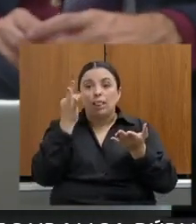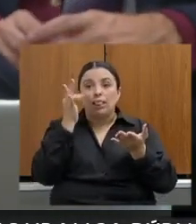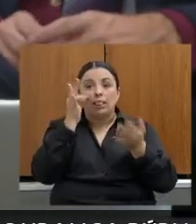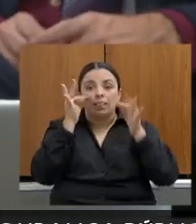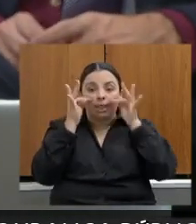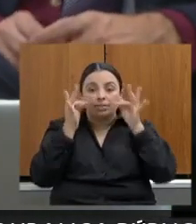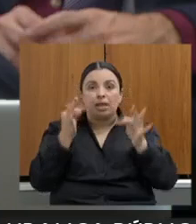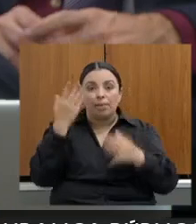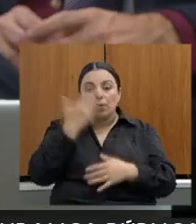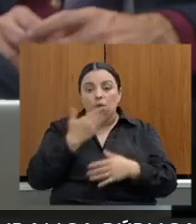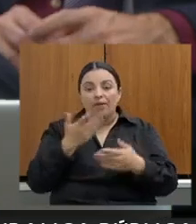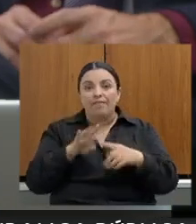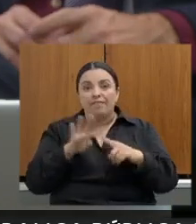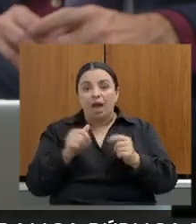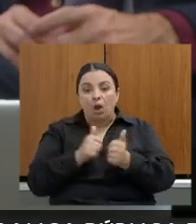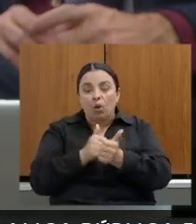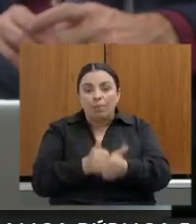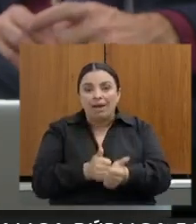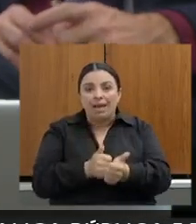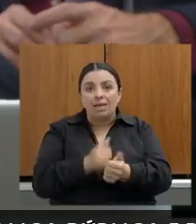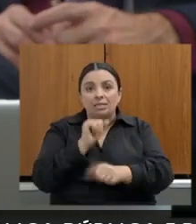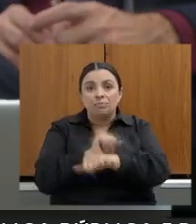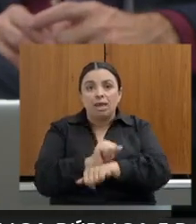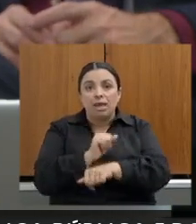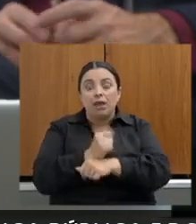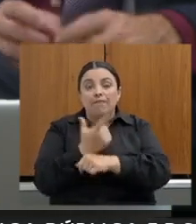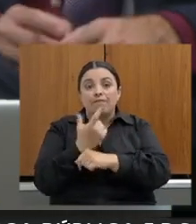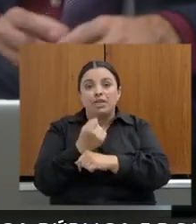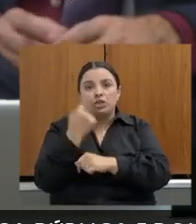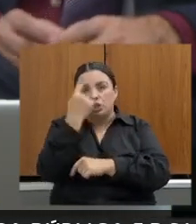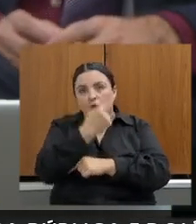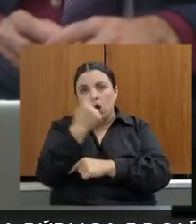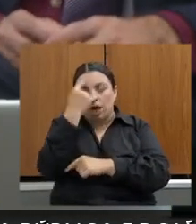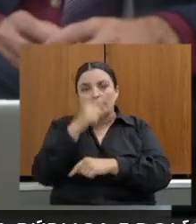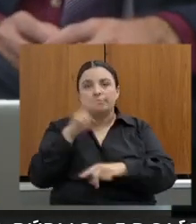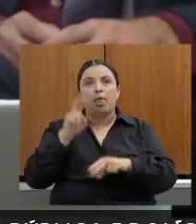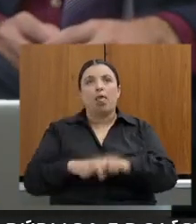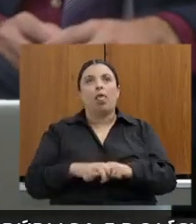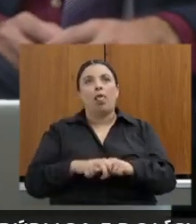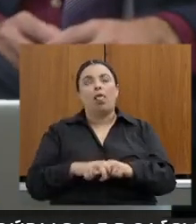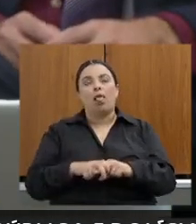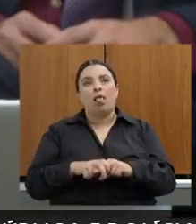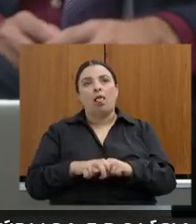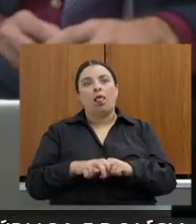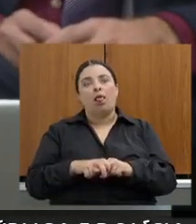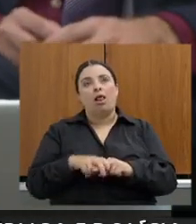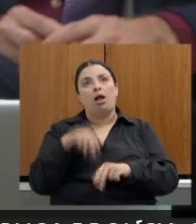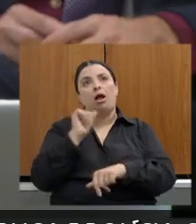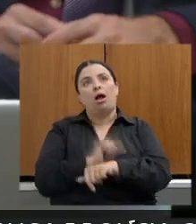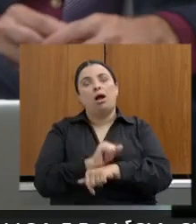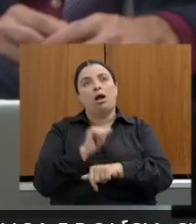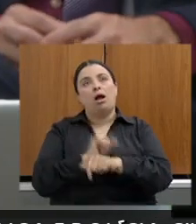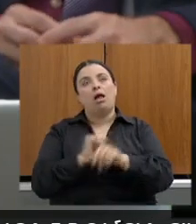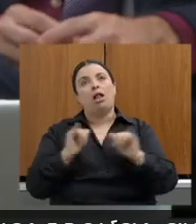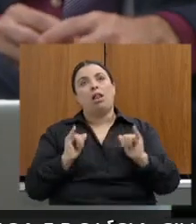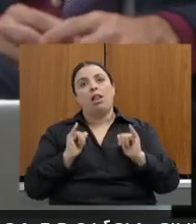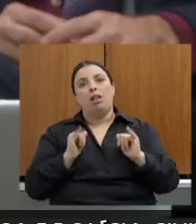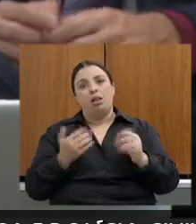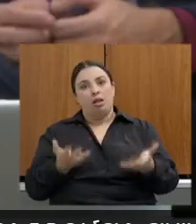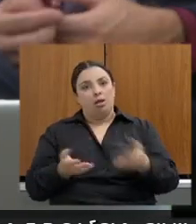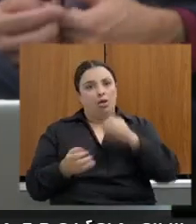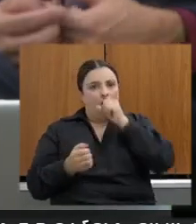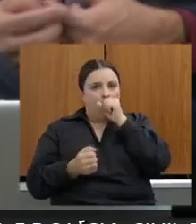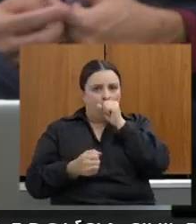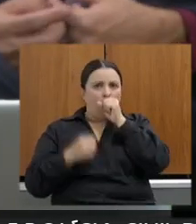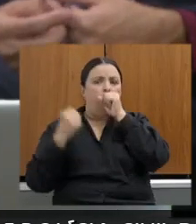ocorrência permanecendo 20 horas sentado na dentro da delegacia então é muito grave o